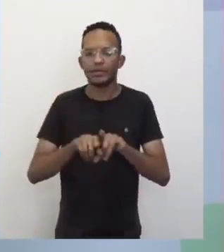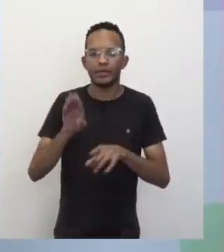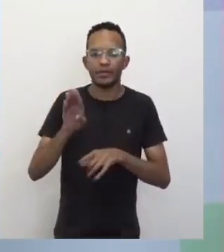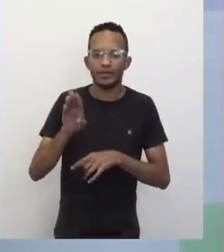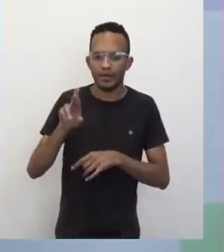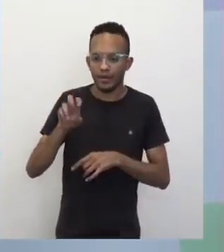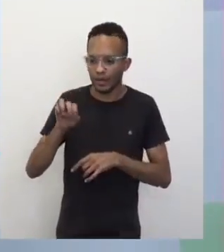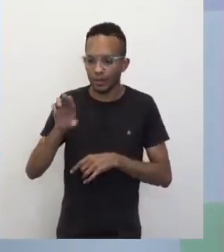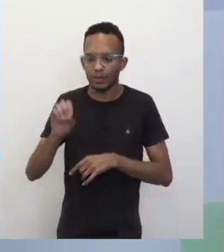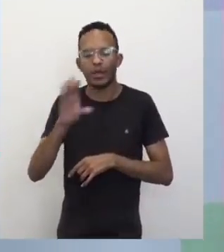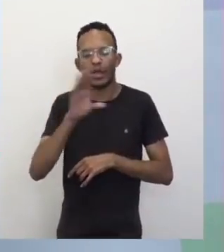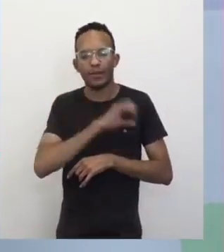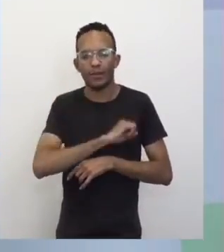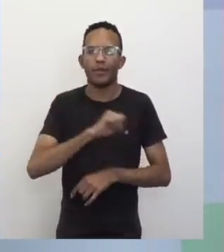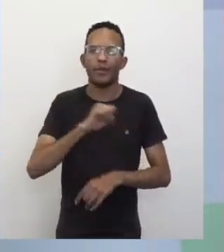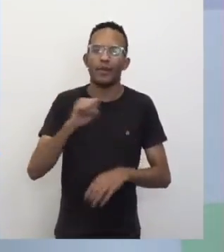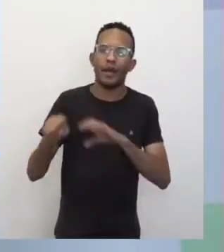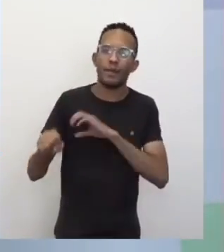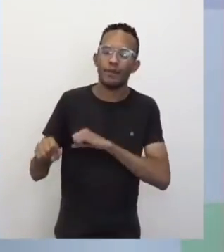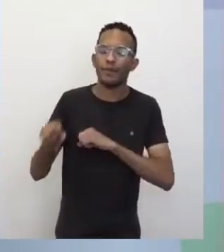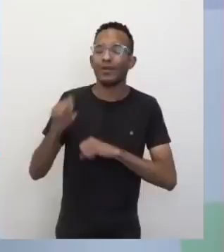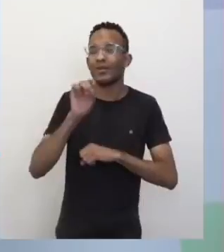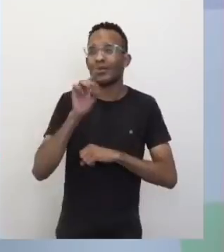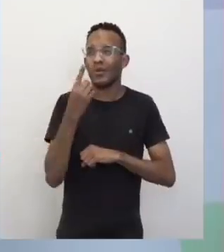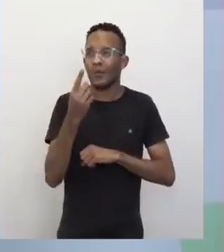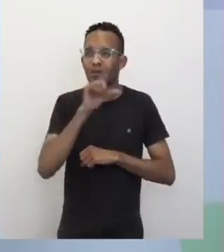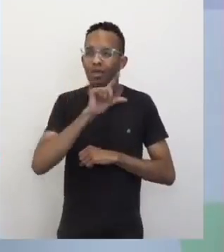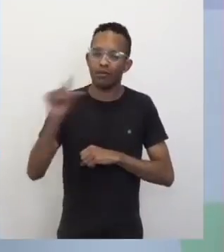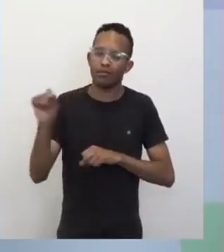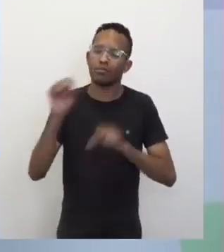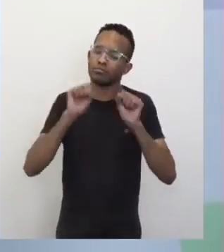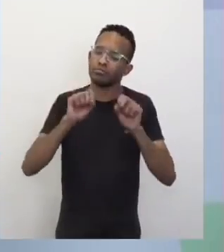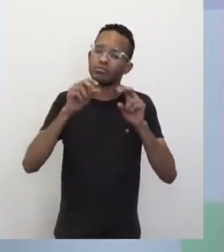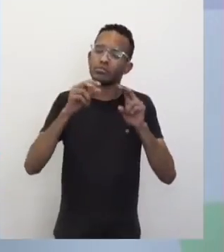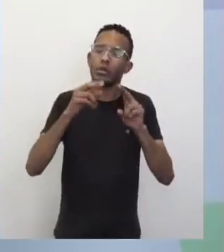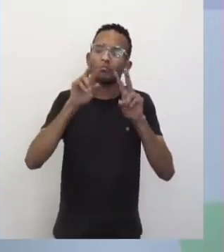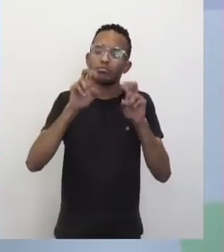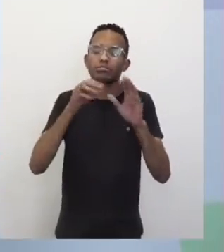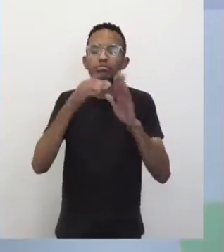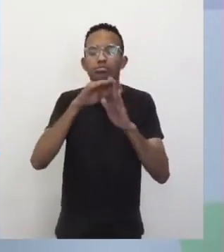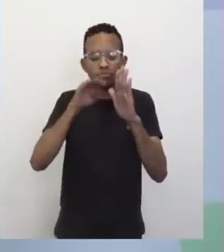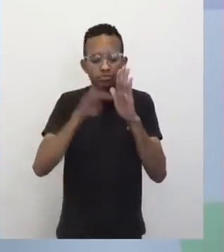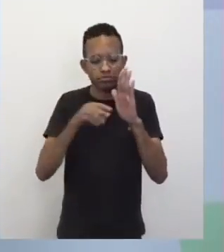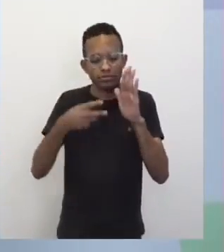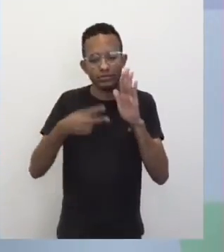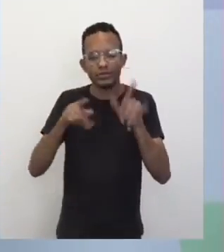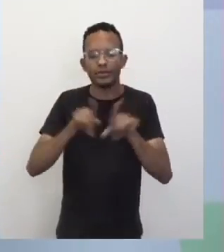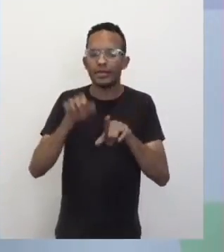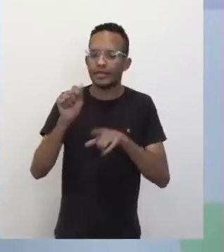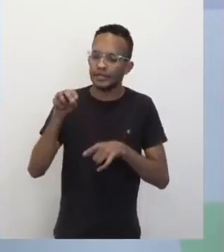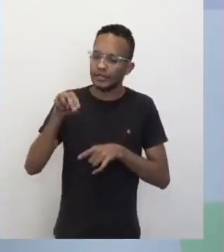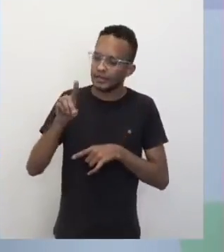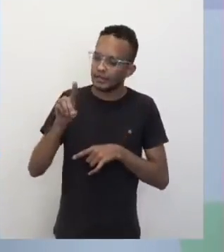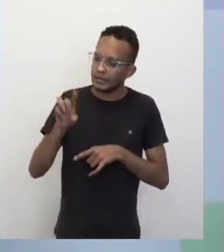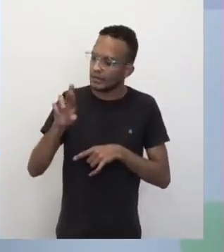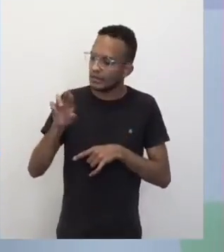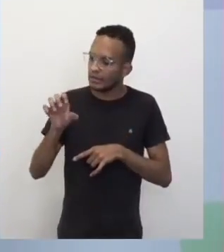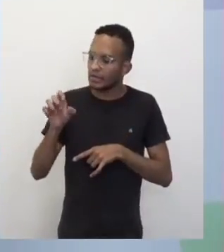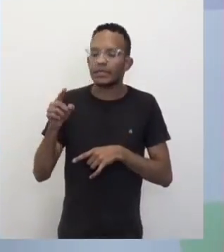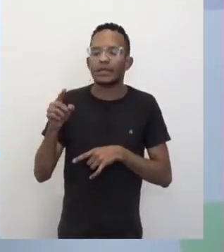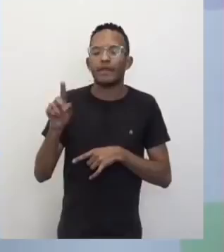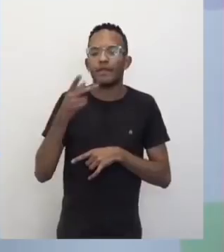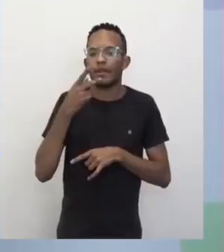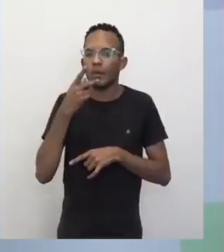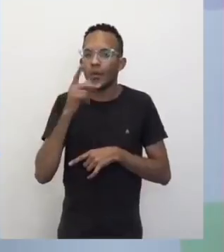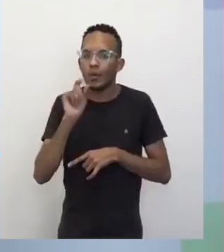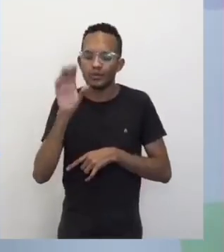amor, amor. Só teve uma pessoa que falou sobre despedida, pode ser um subtema aí, né? E a André também. André, é isso, André? Se estiver errado, desculpe. Falando